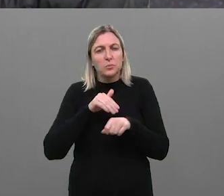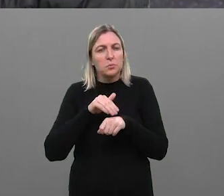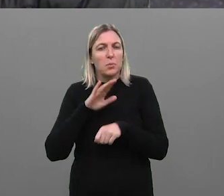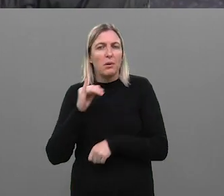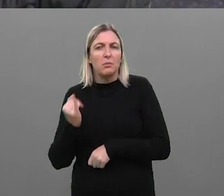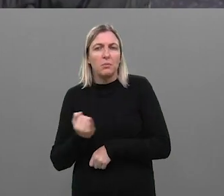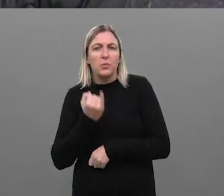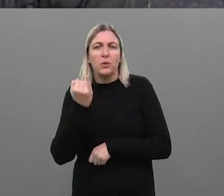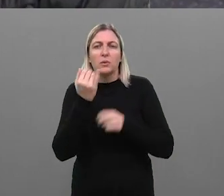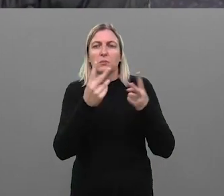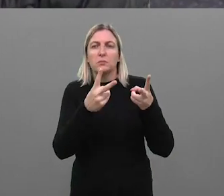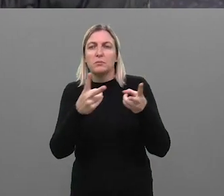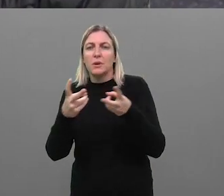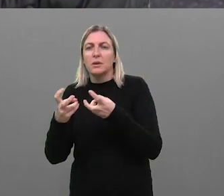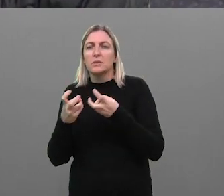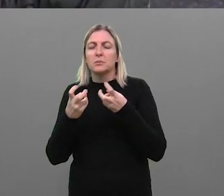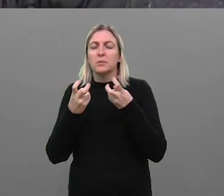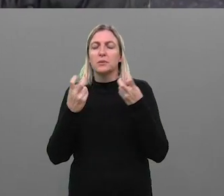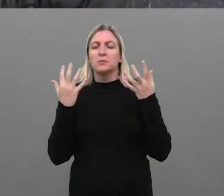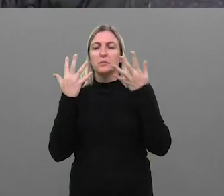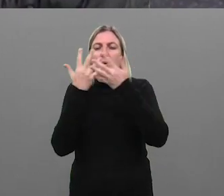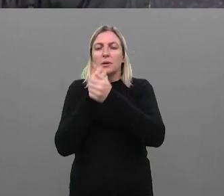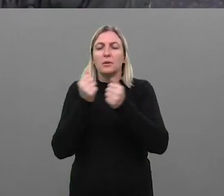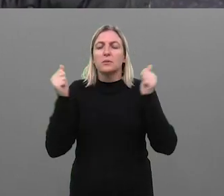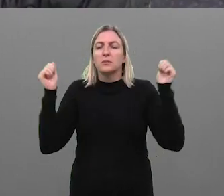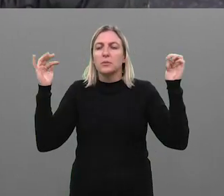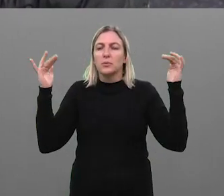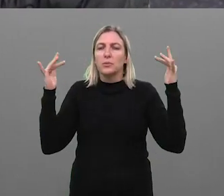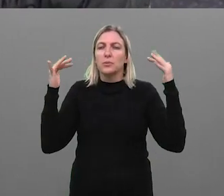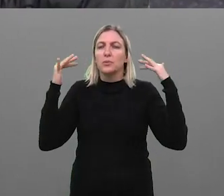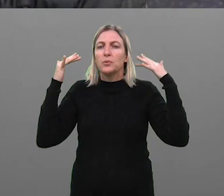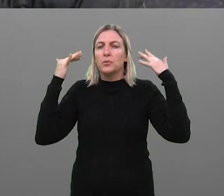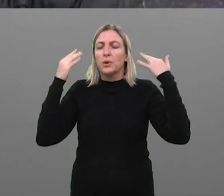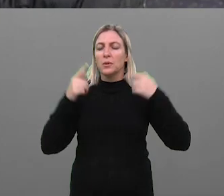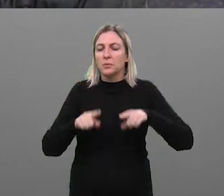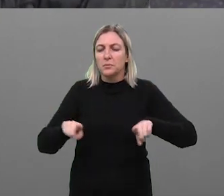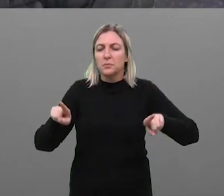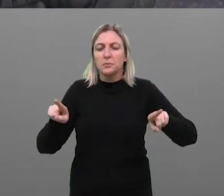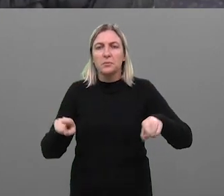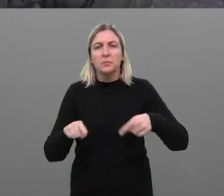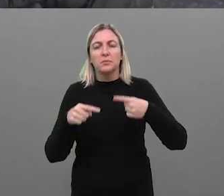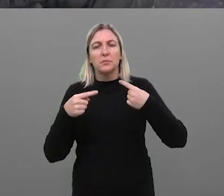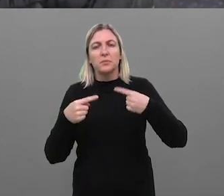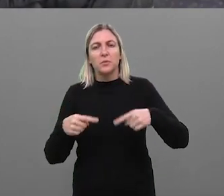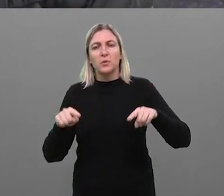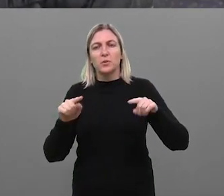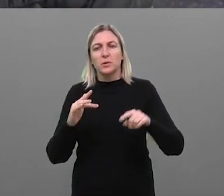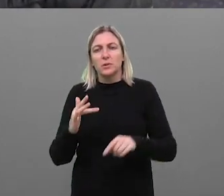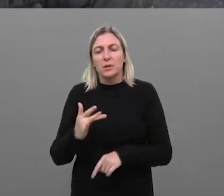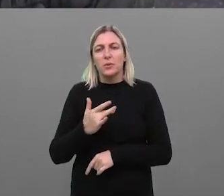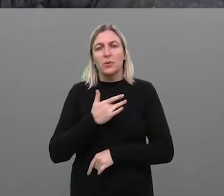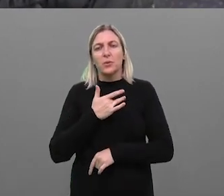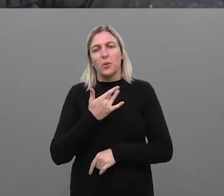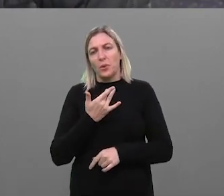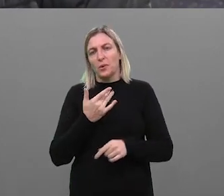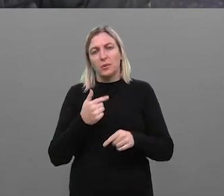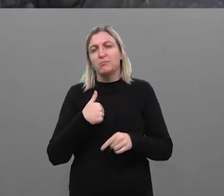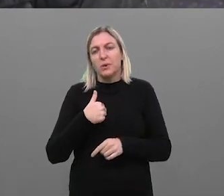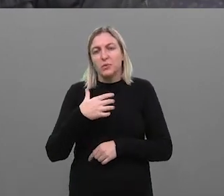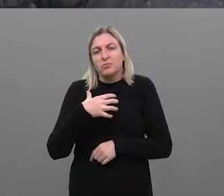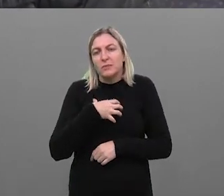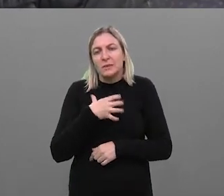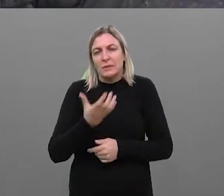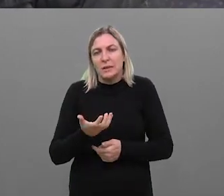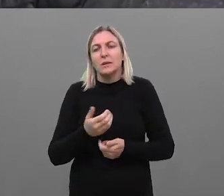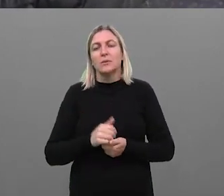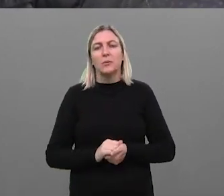então ah Talvez não tenha uma explicação científica para isso mas é isso é o que sinto eu acho